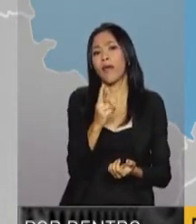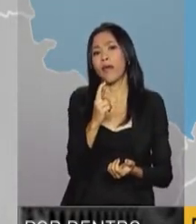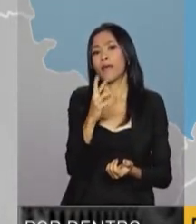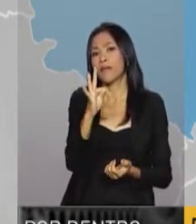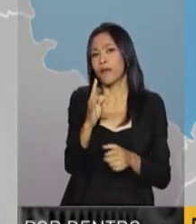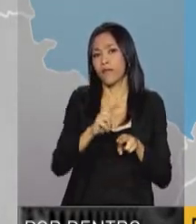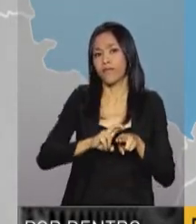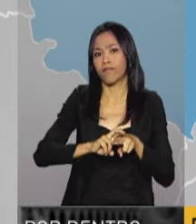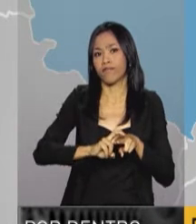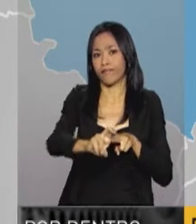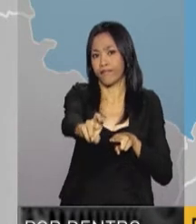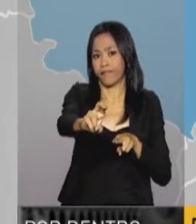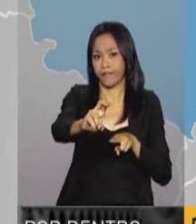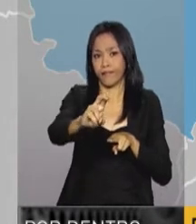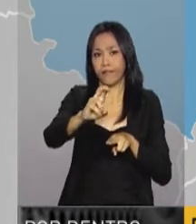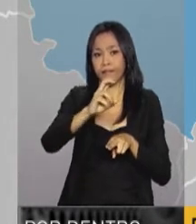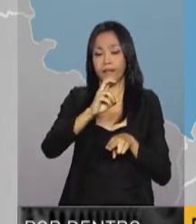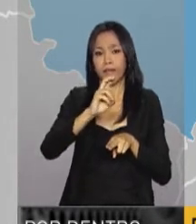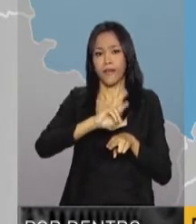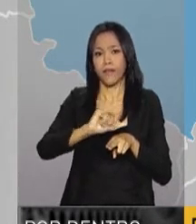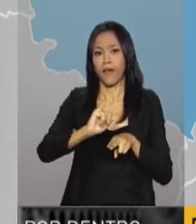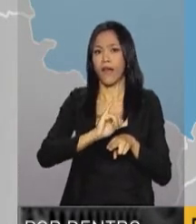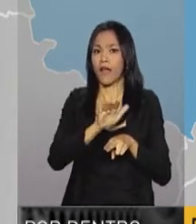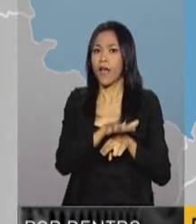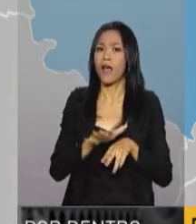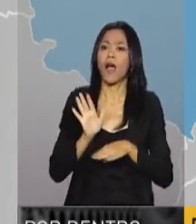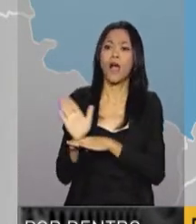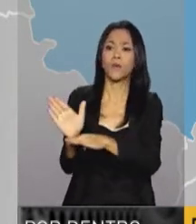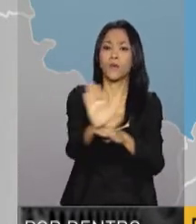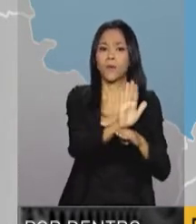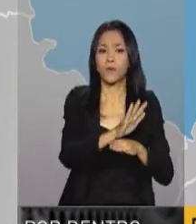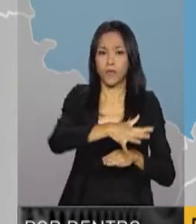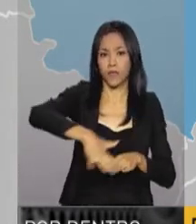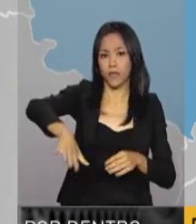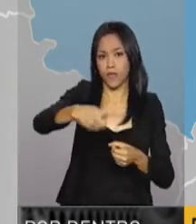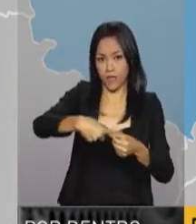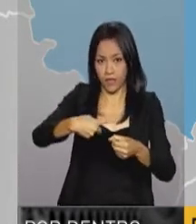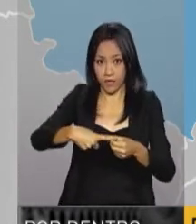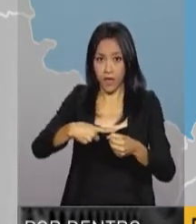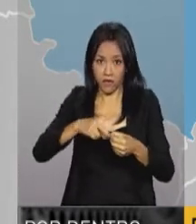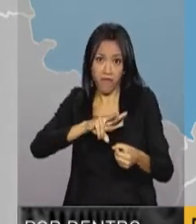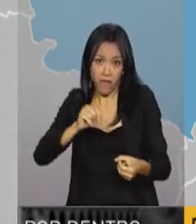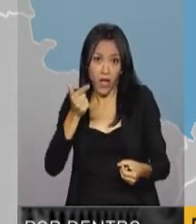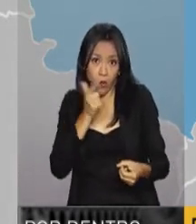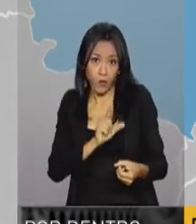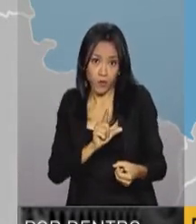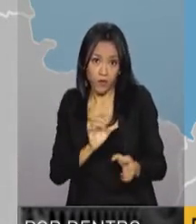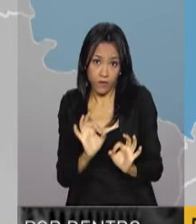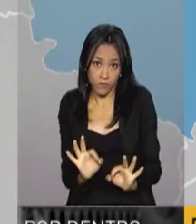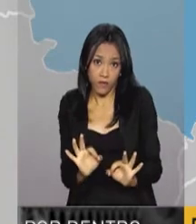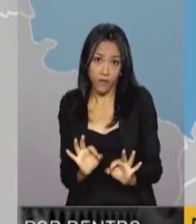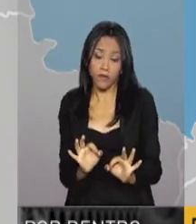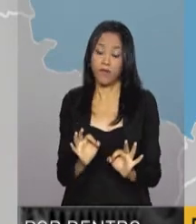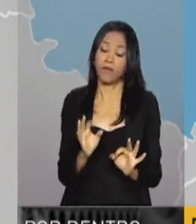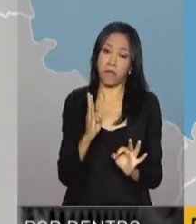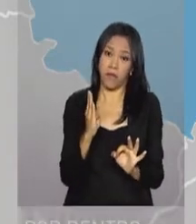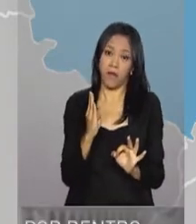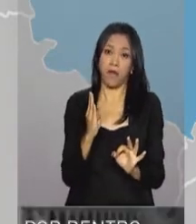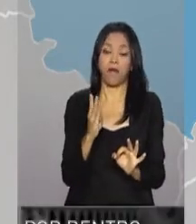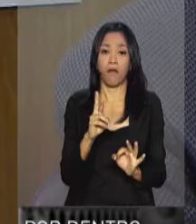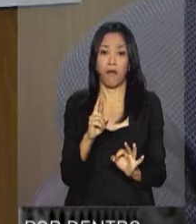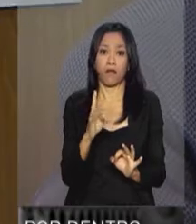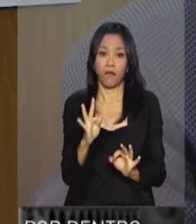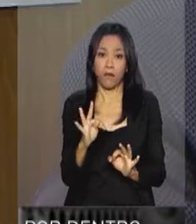que vai atender toda região a grande goiânia e dessa vez sai ministro olha realmente fernando é um projeto